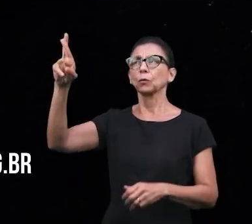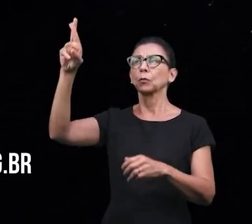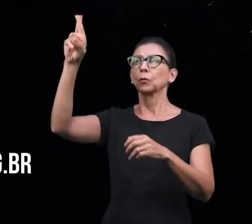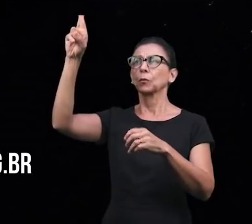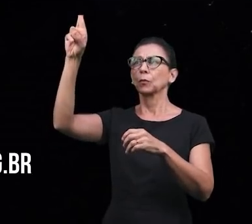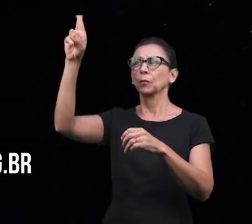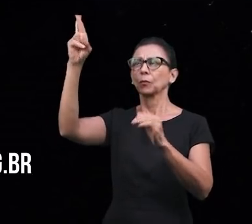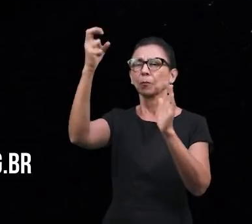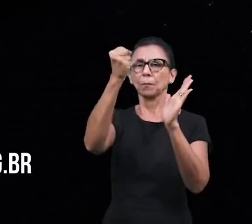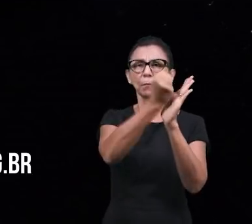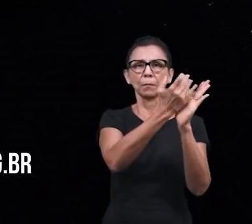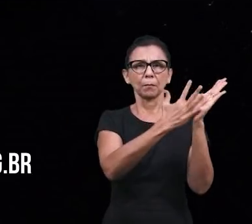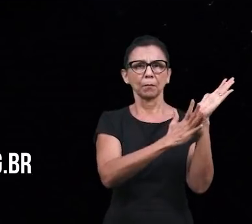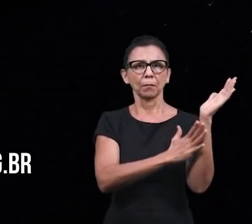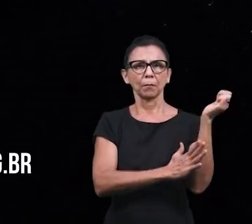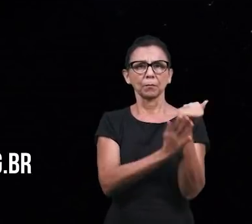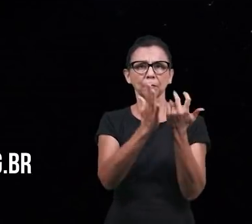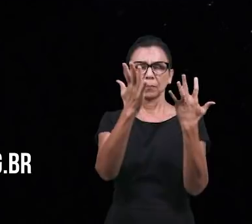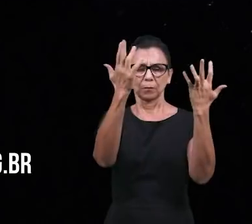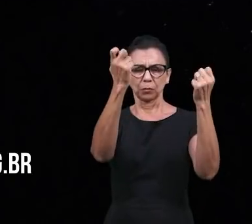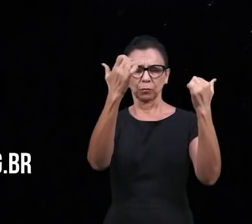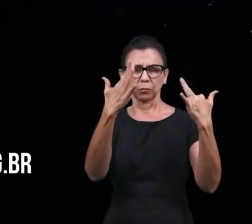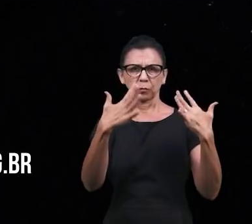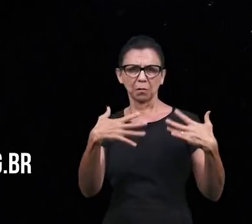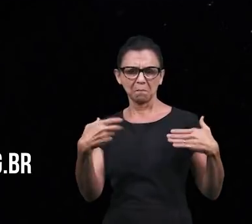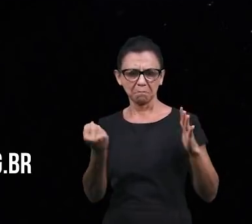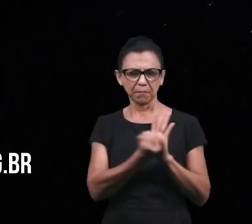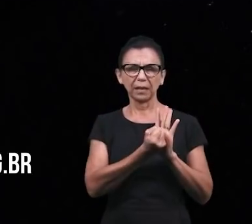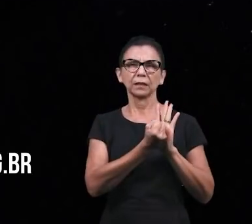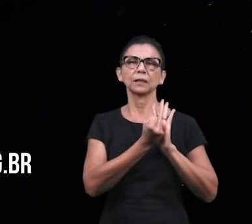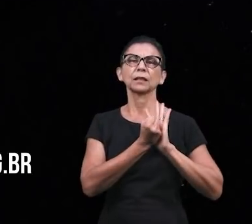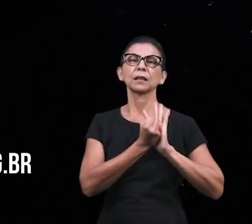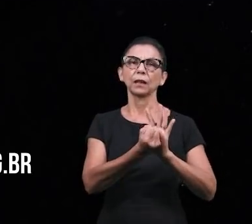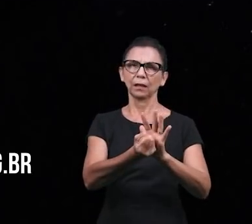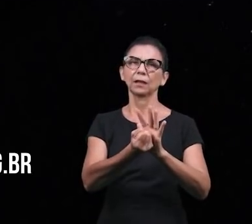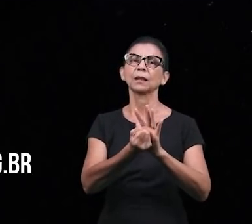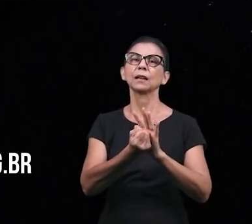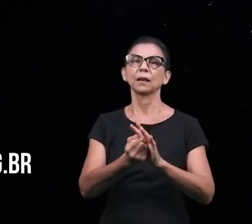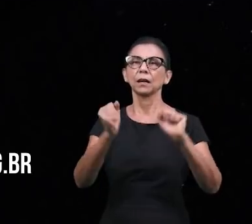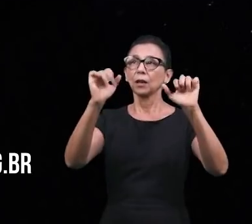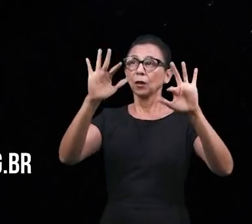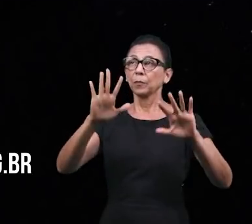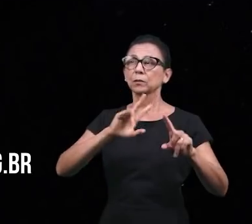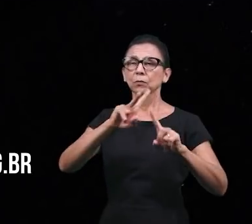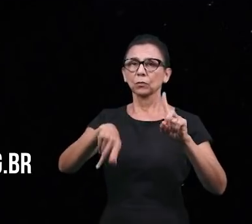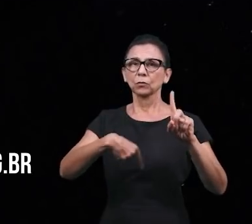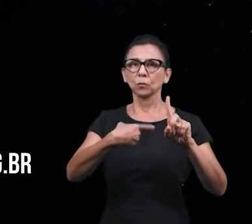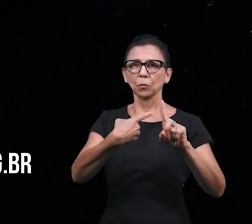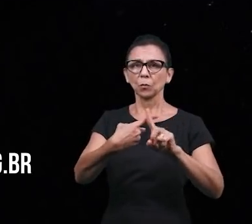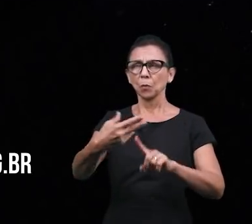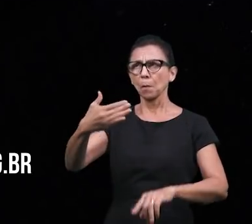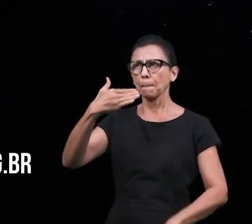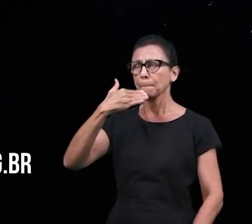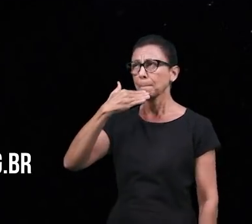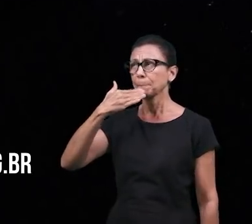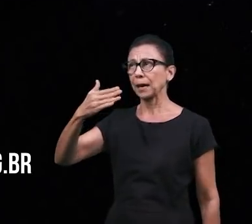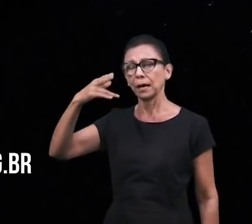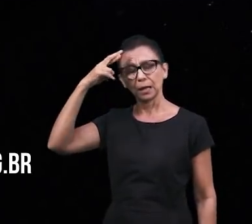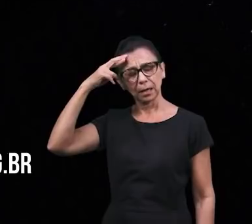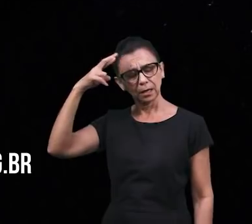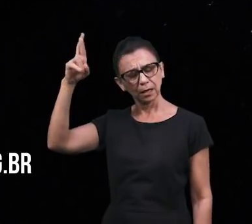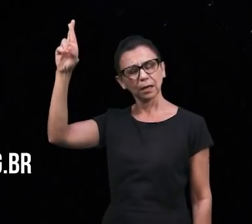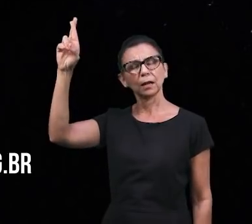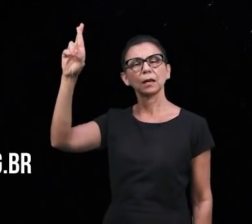sobre mim, porção dobrada, ó Senhor, me